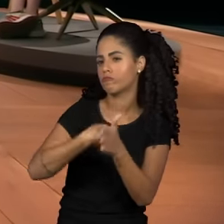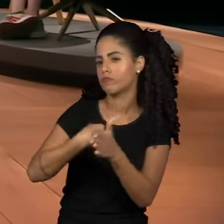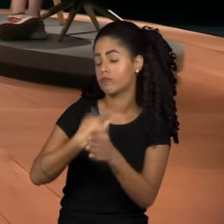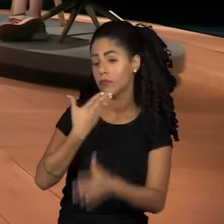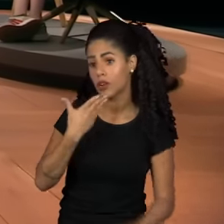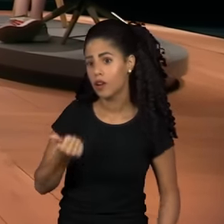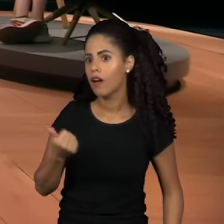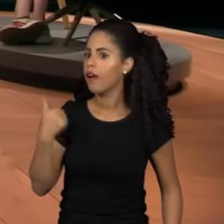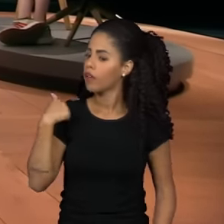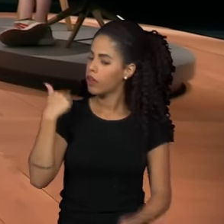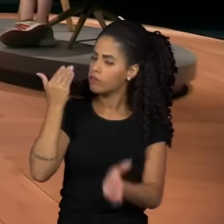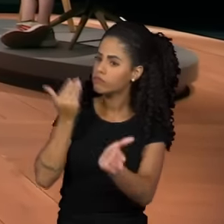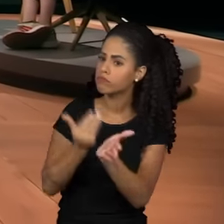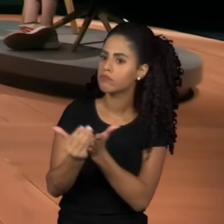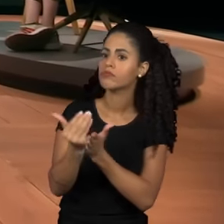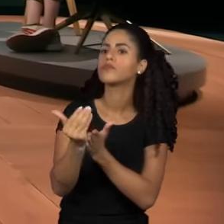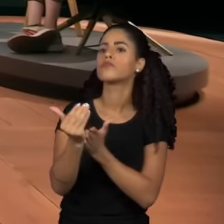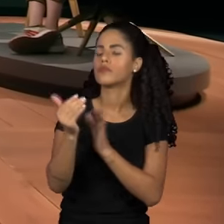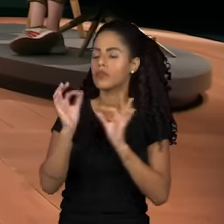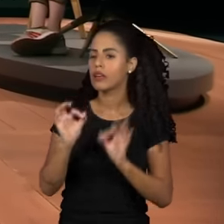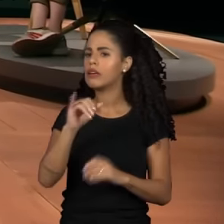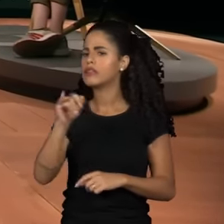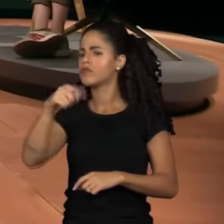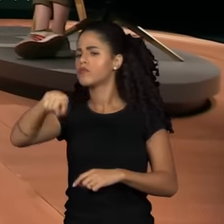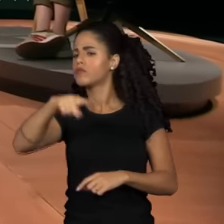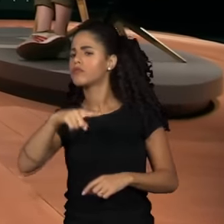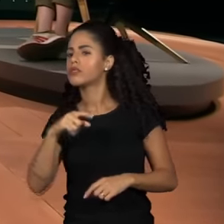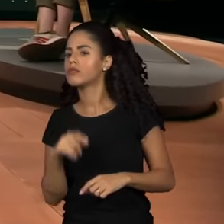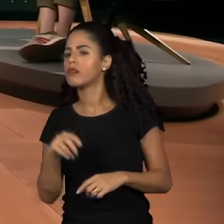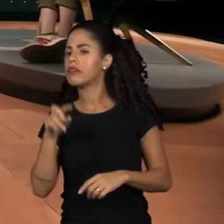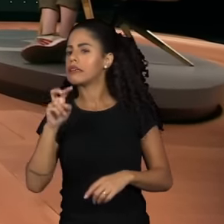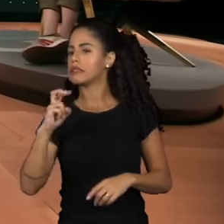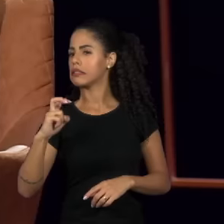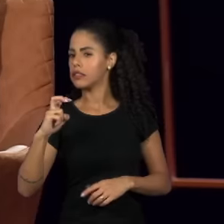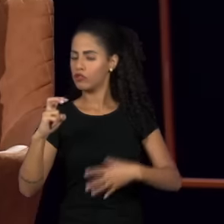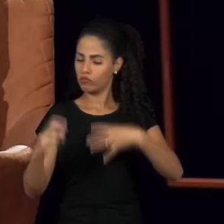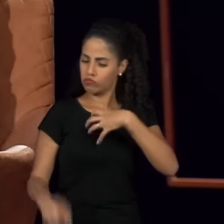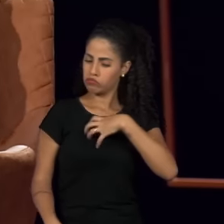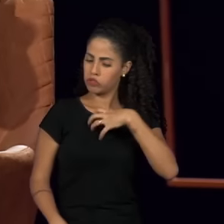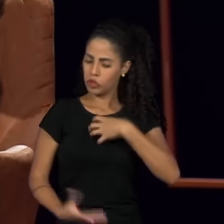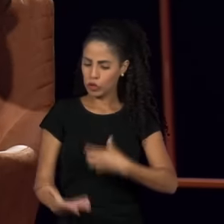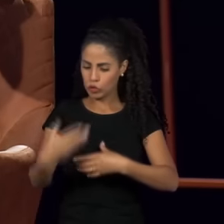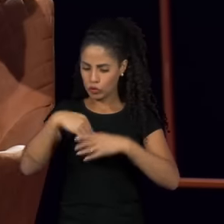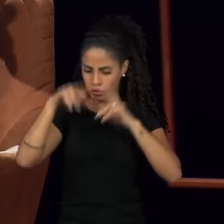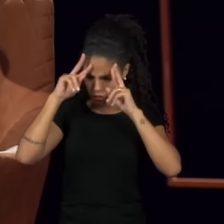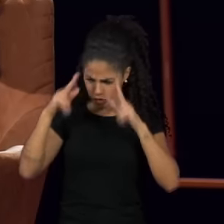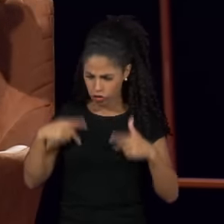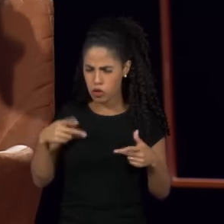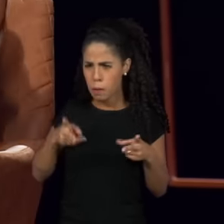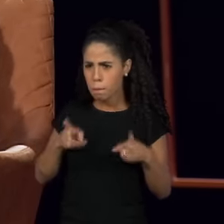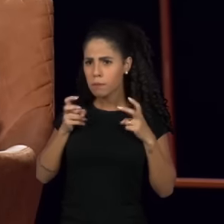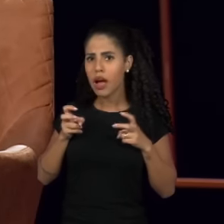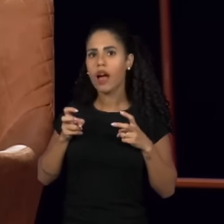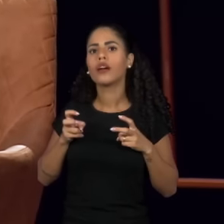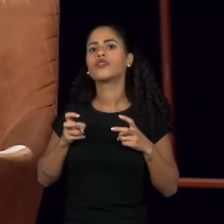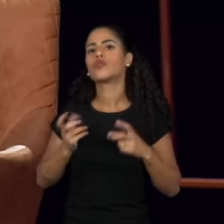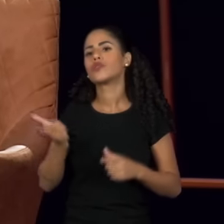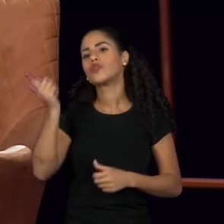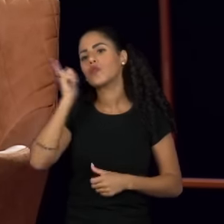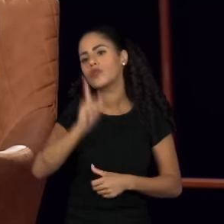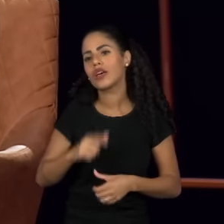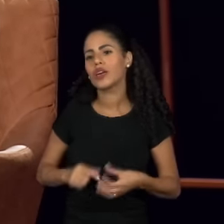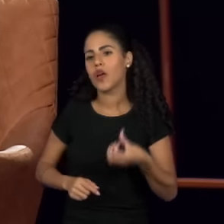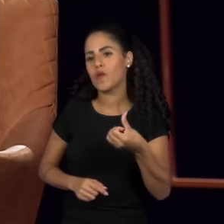E, a partir disso, ele achava que, se você apura os cinco sentidos, você tem esse sexto sentido que